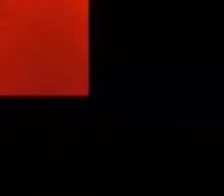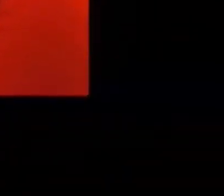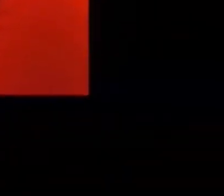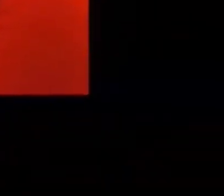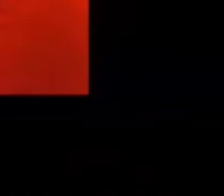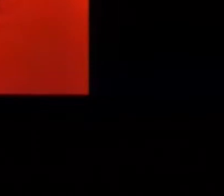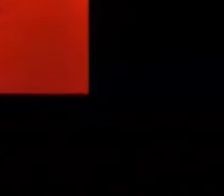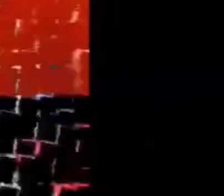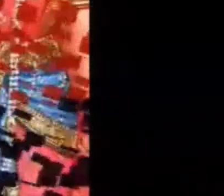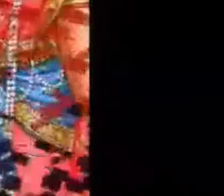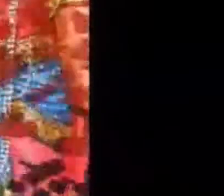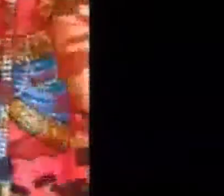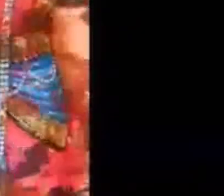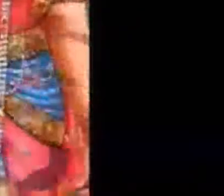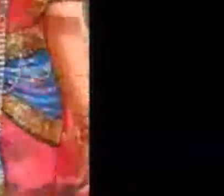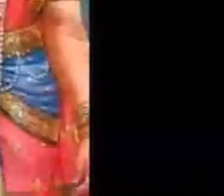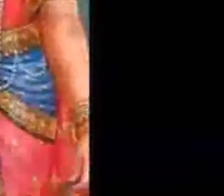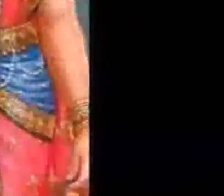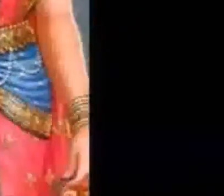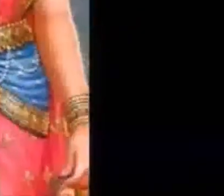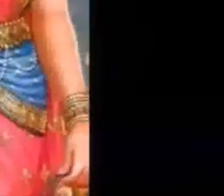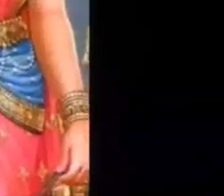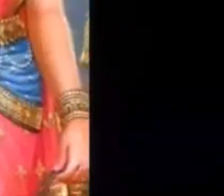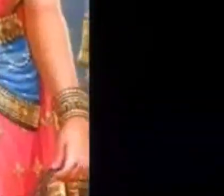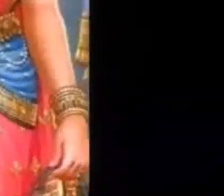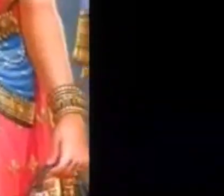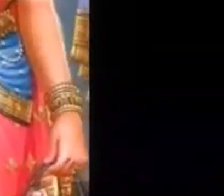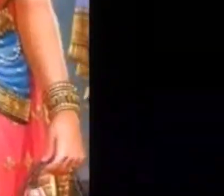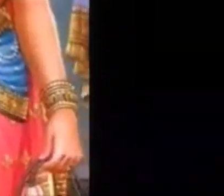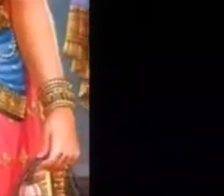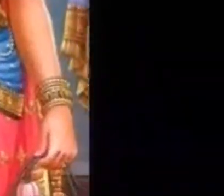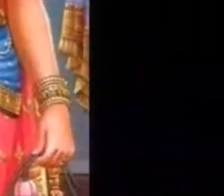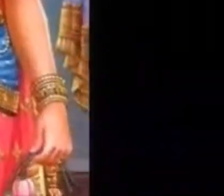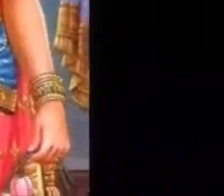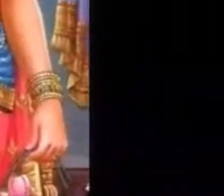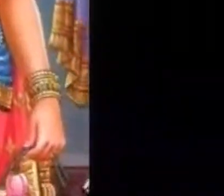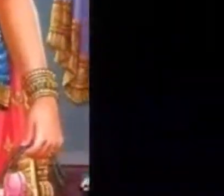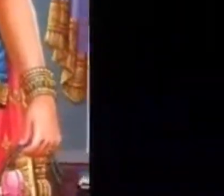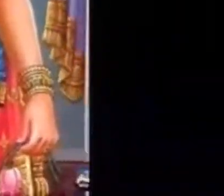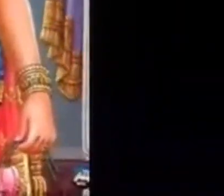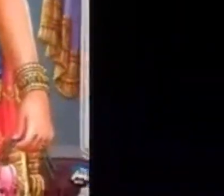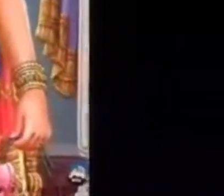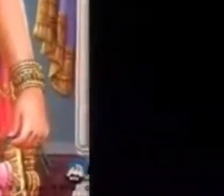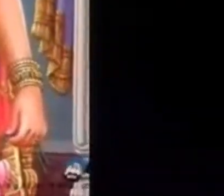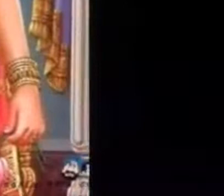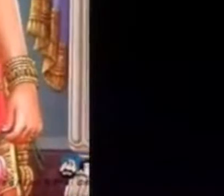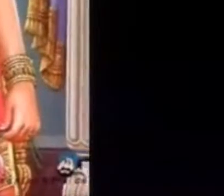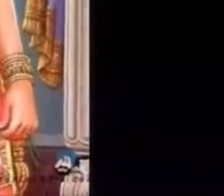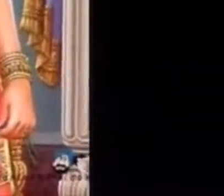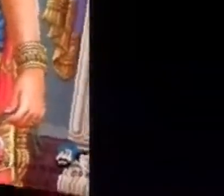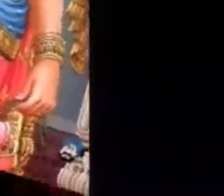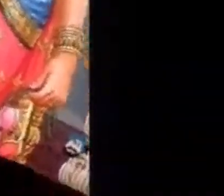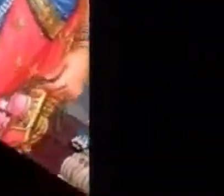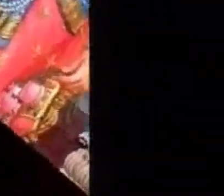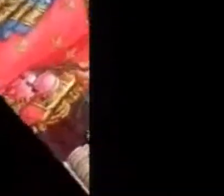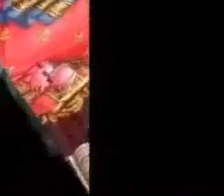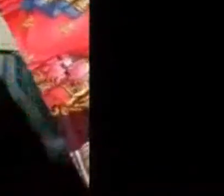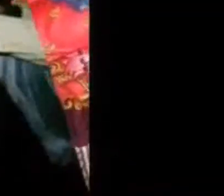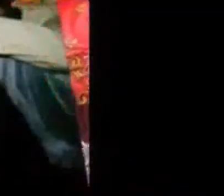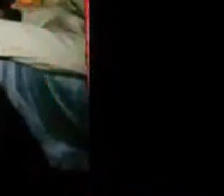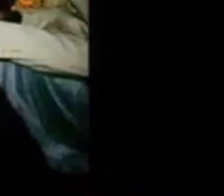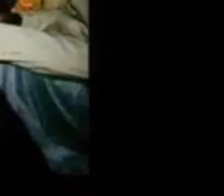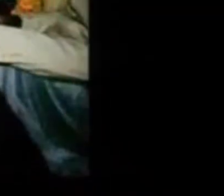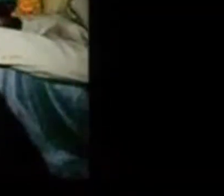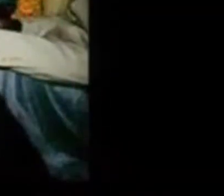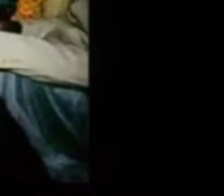presença o toque de Deus, a vela no breu, a chama da diferença.